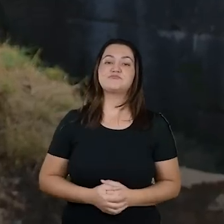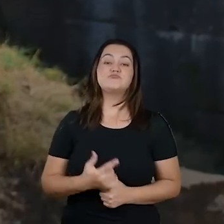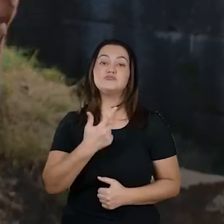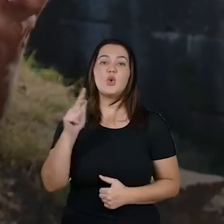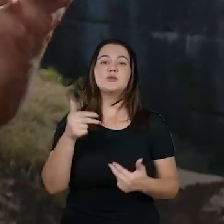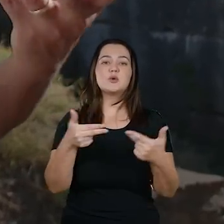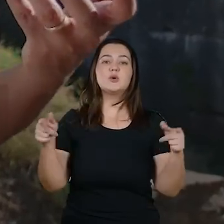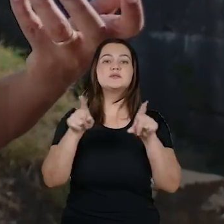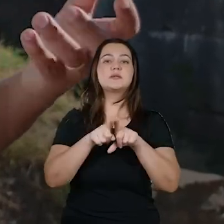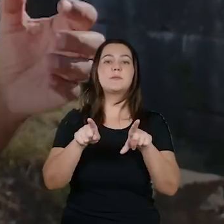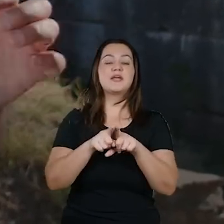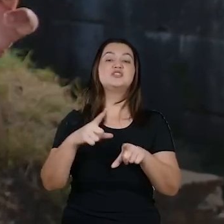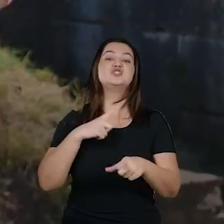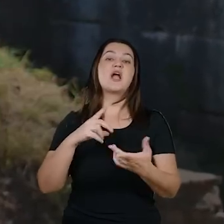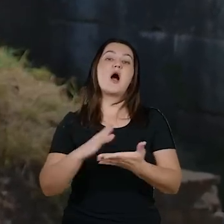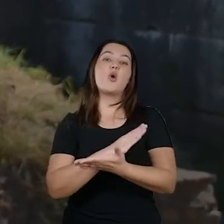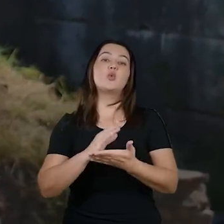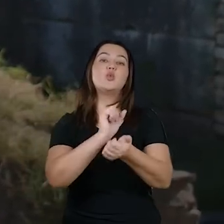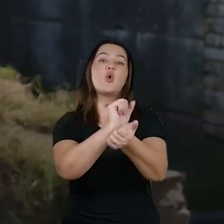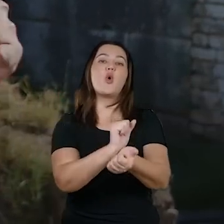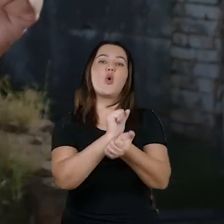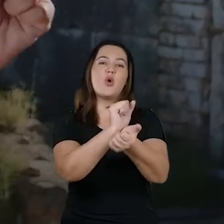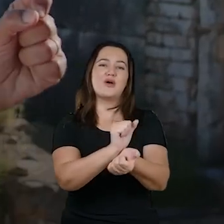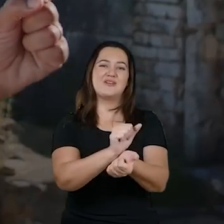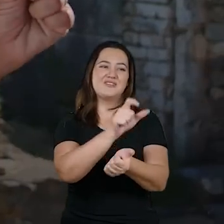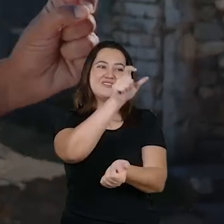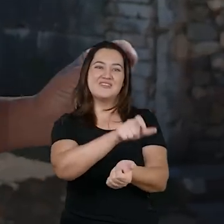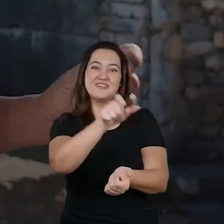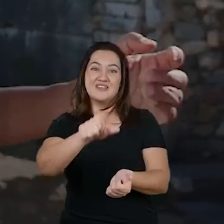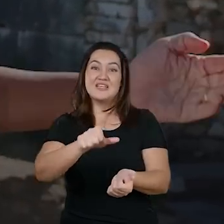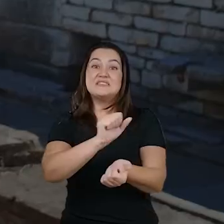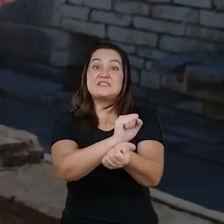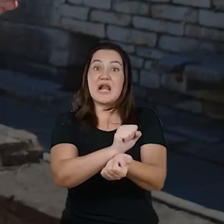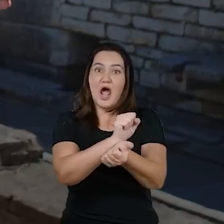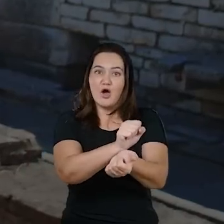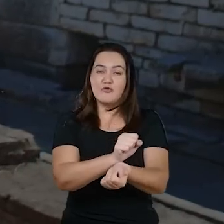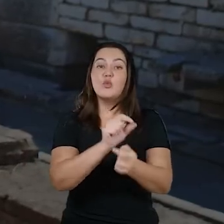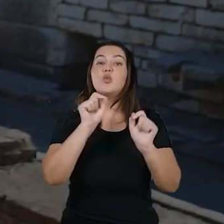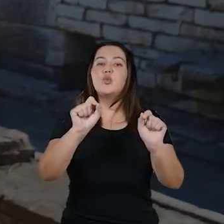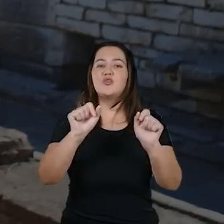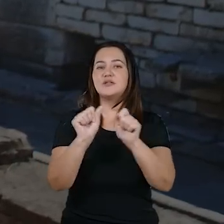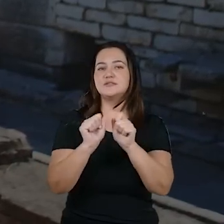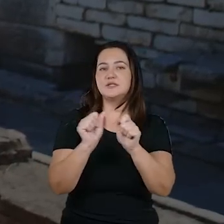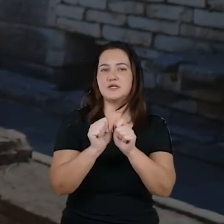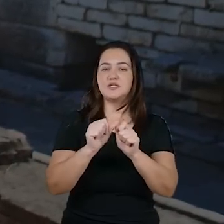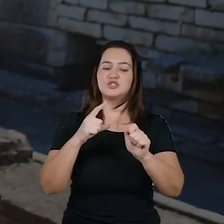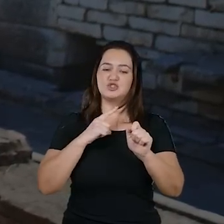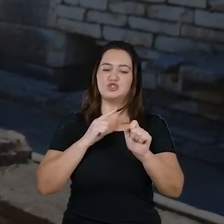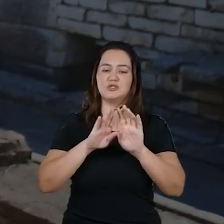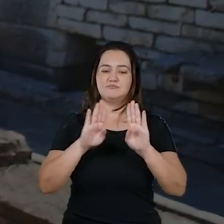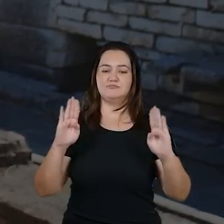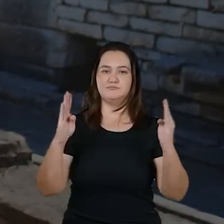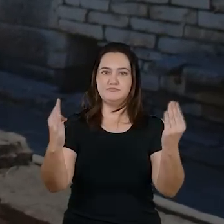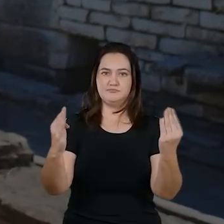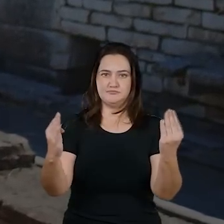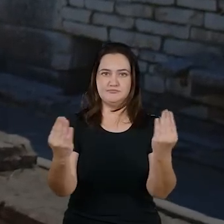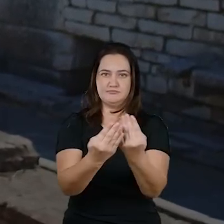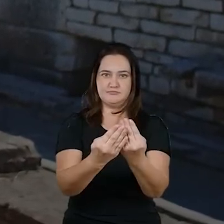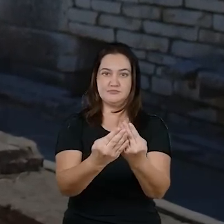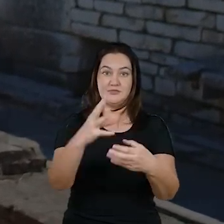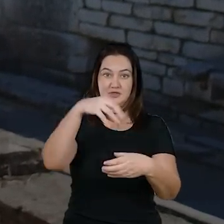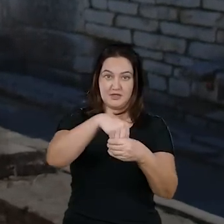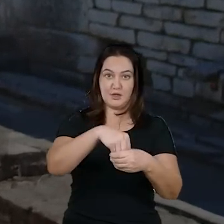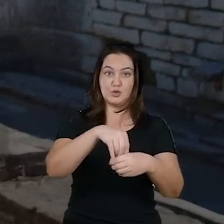que alguns escravos que eram especializados em cuidar dos banheiros ficavam no cômodo anexo fazendo